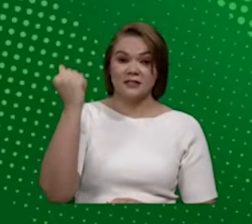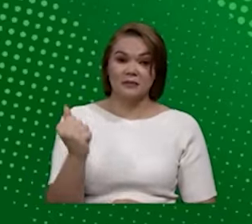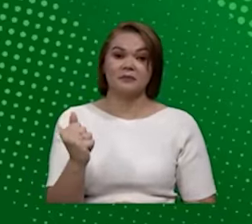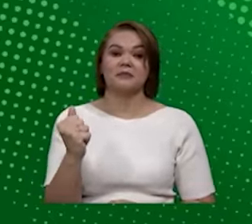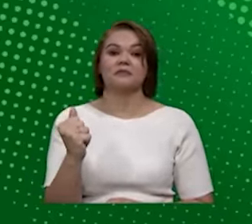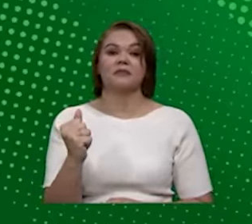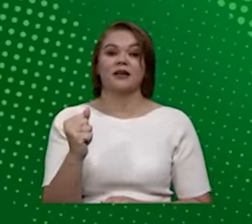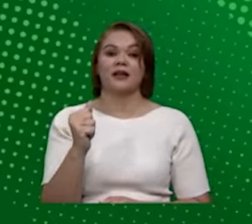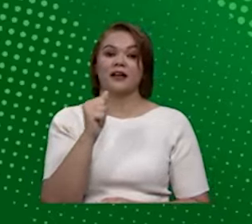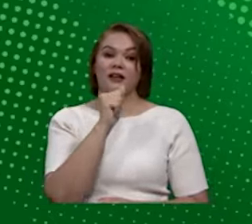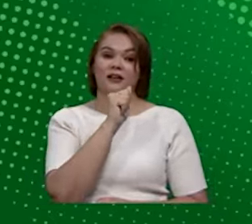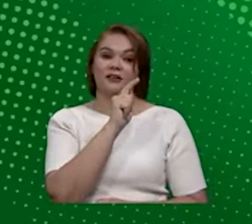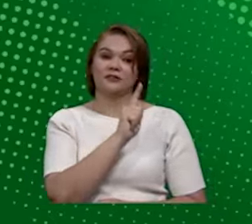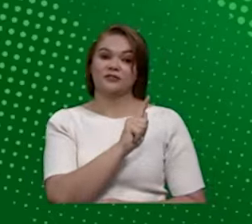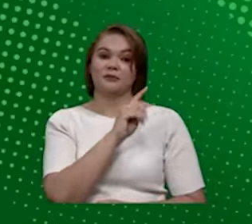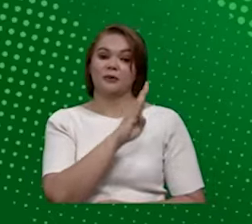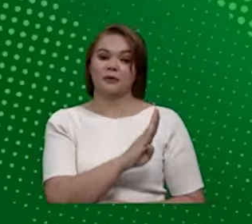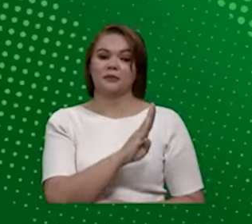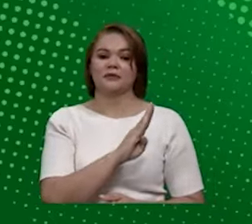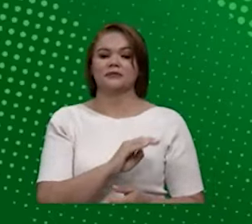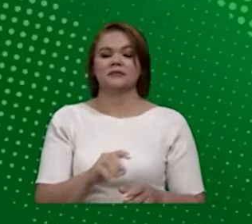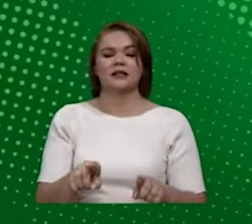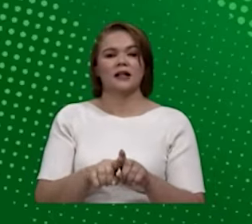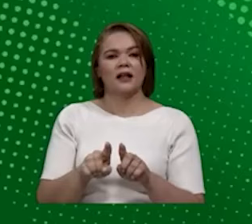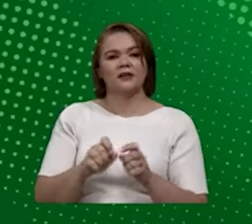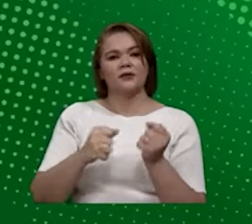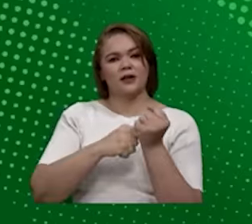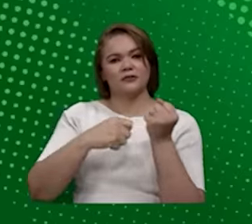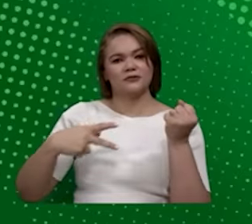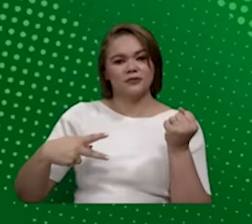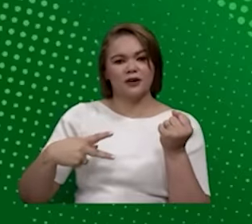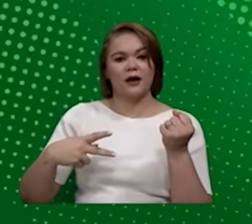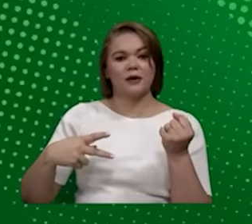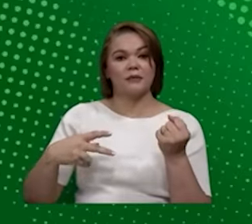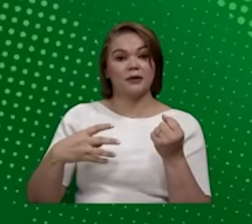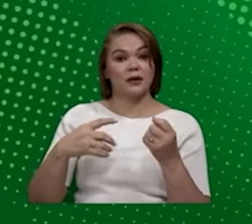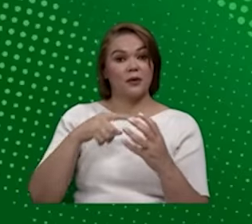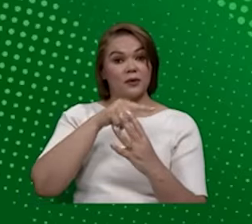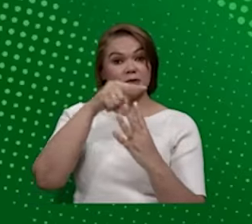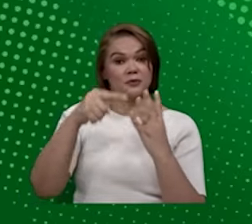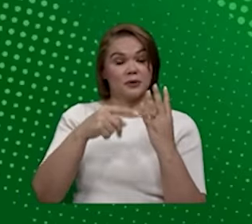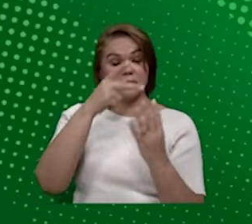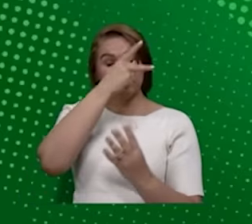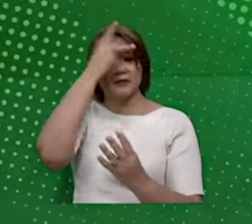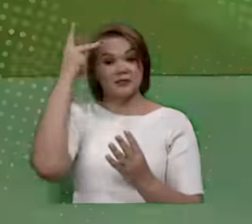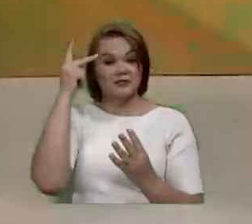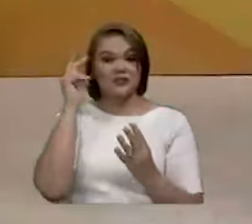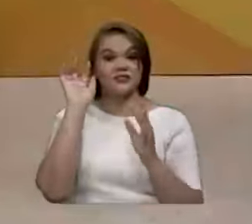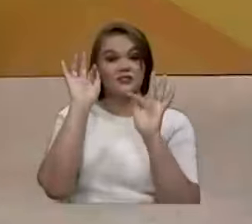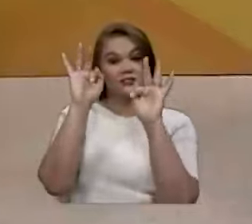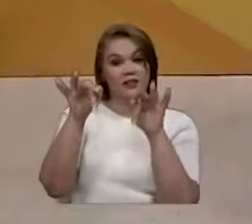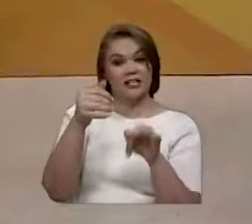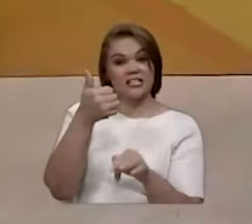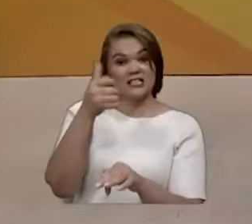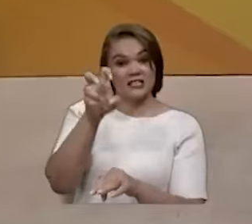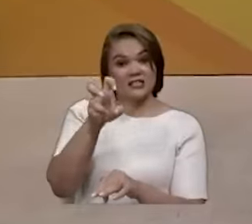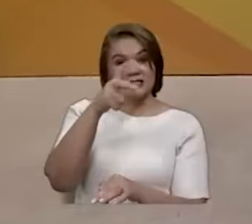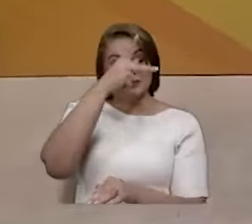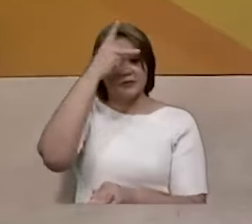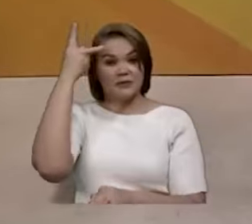foi o ponto de venda credenciado Cajucap. E com esse quarteto, a gente fecha 15 contemplados